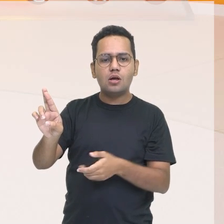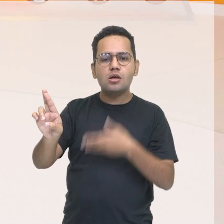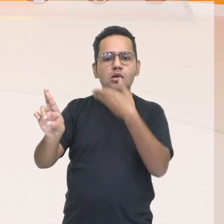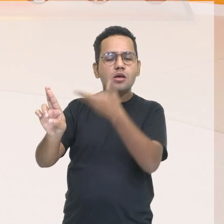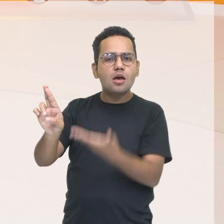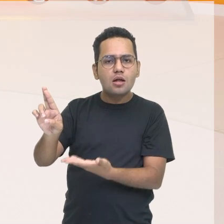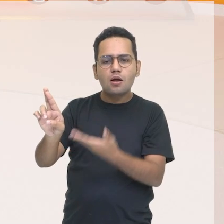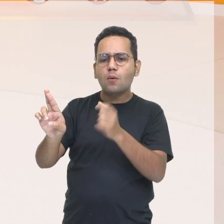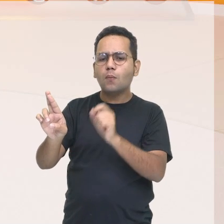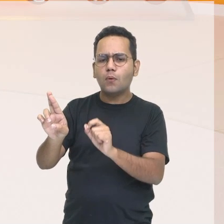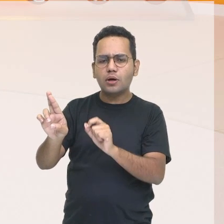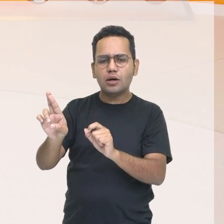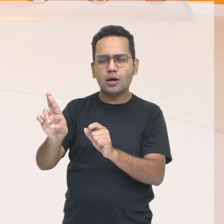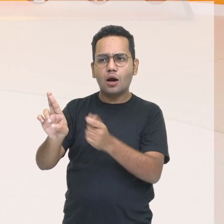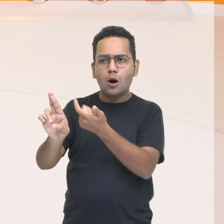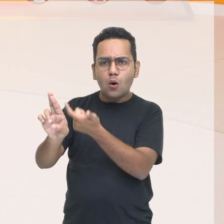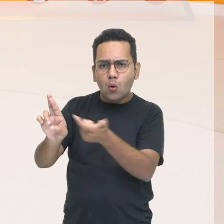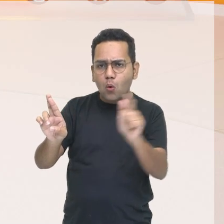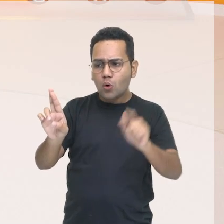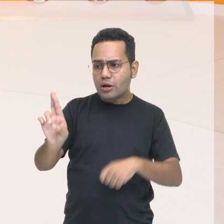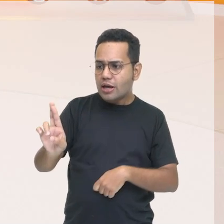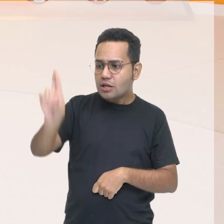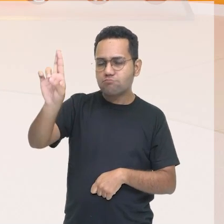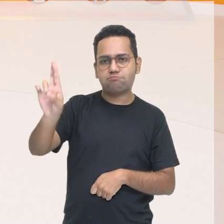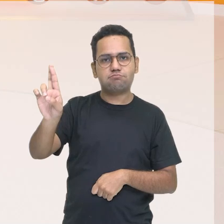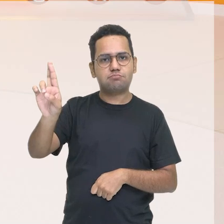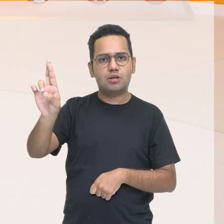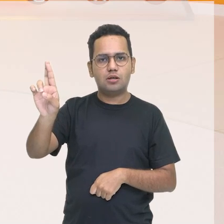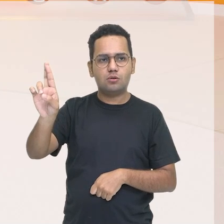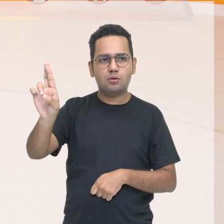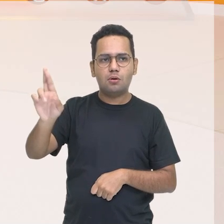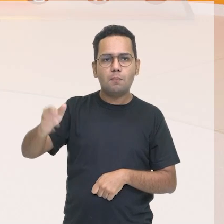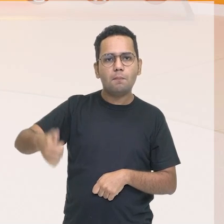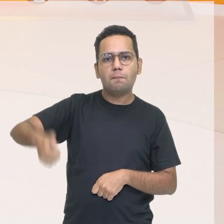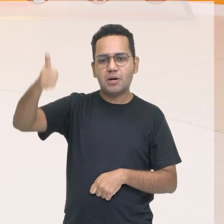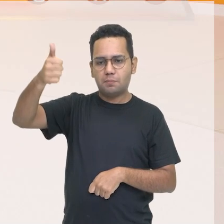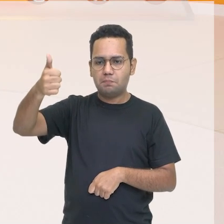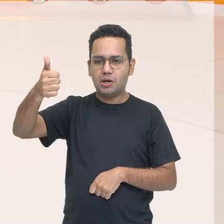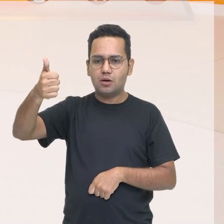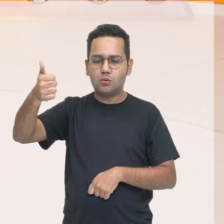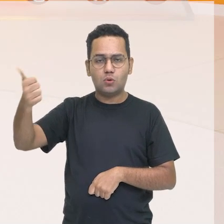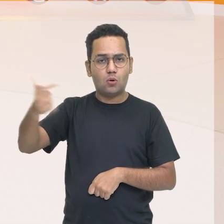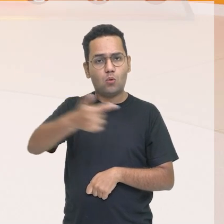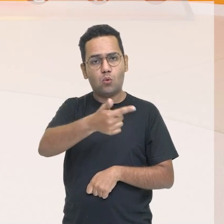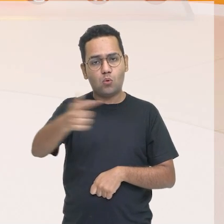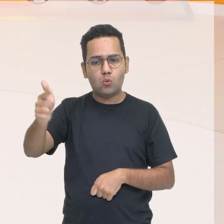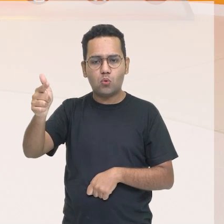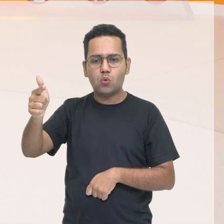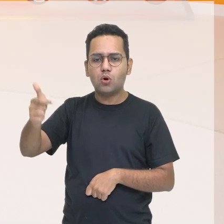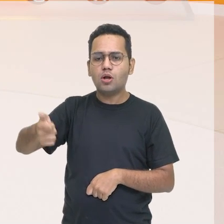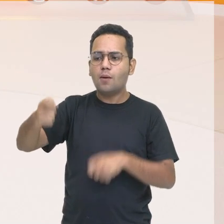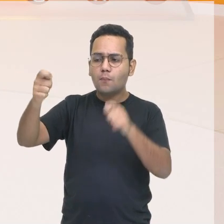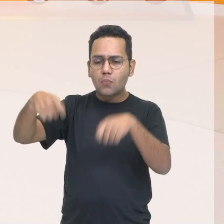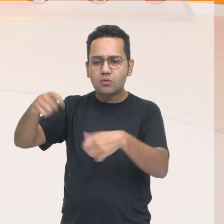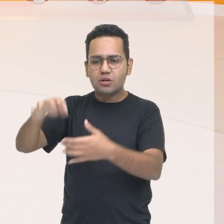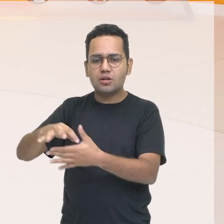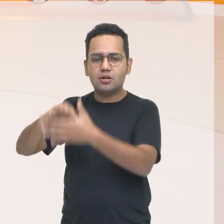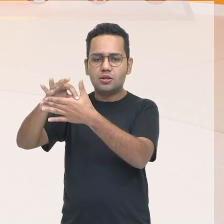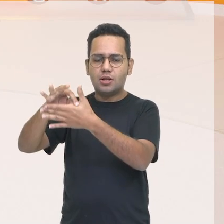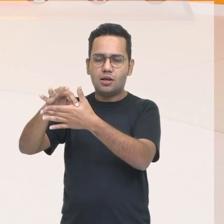torna superior aos outros e lhe permite exercer liderança ou controle sobre os